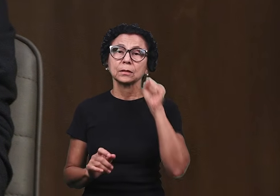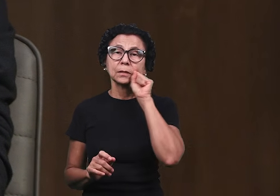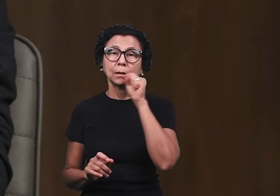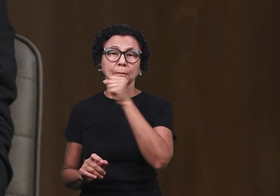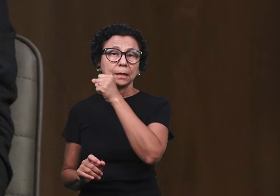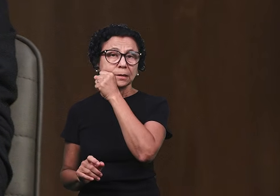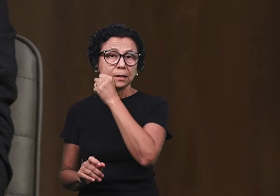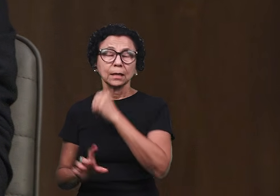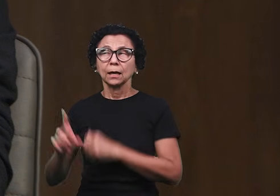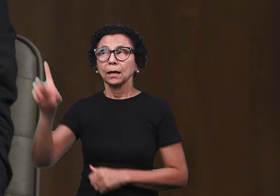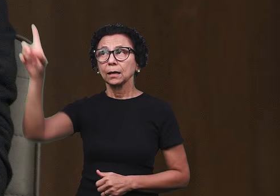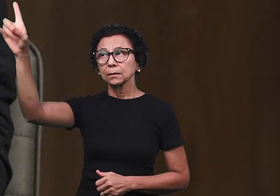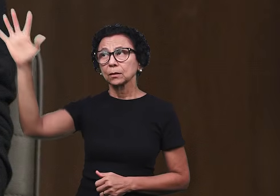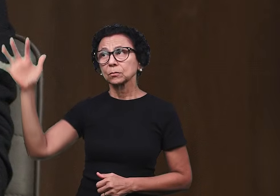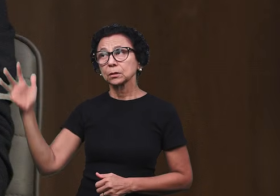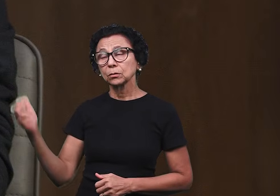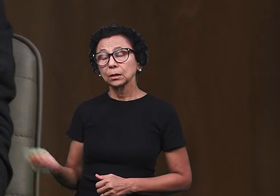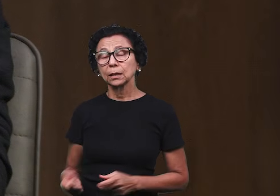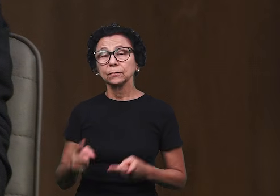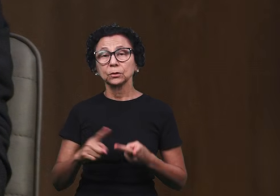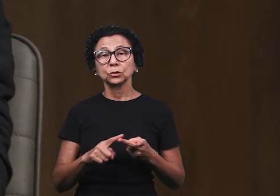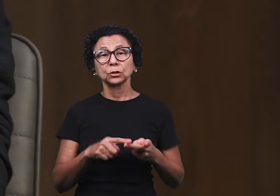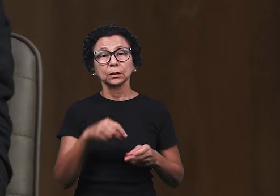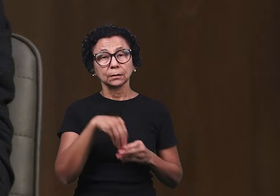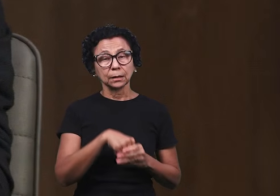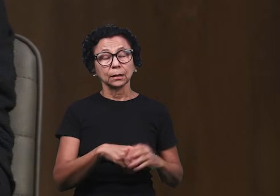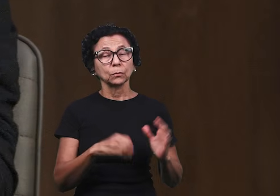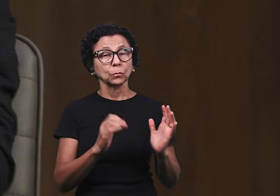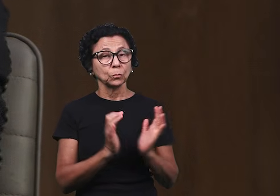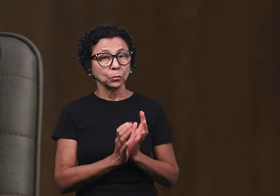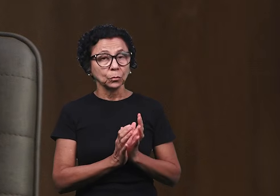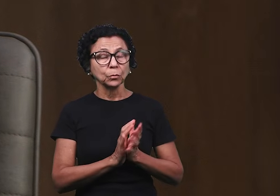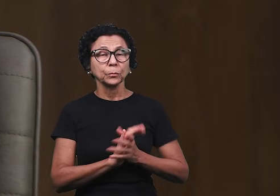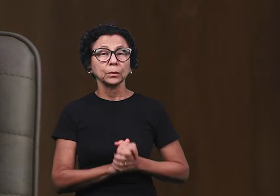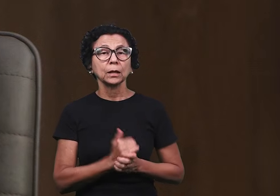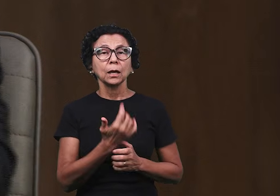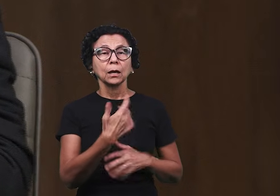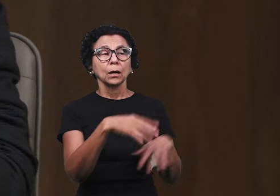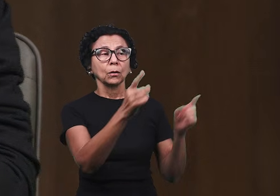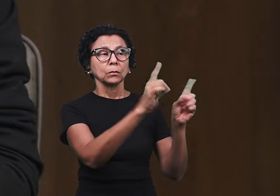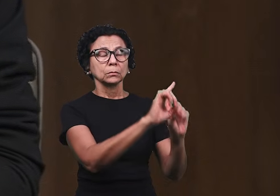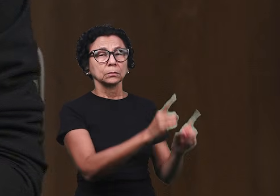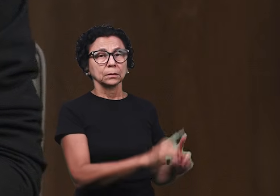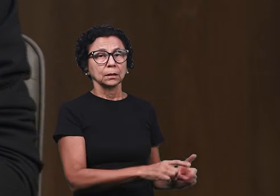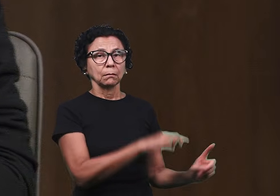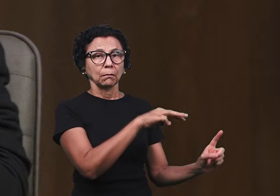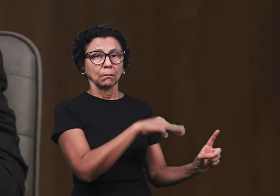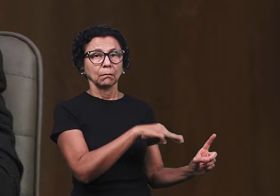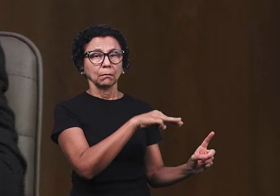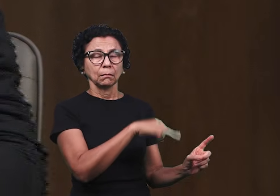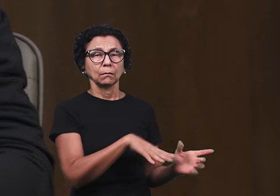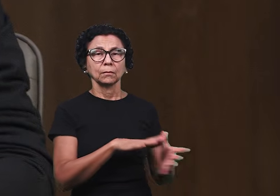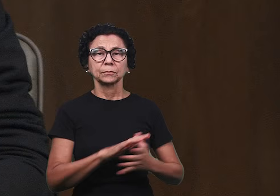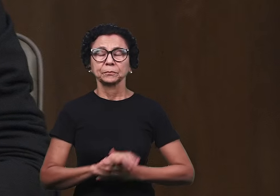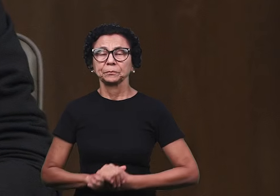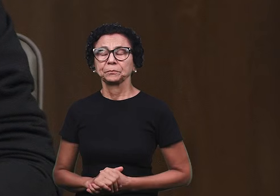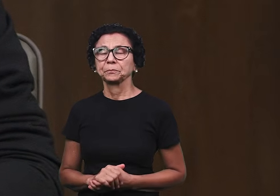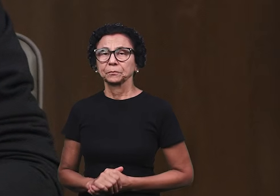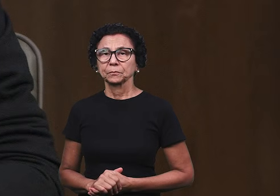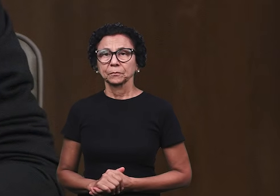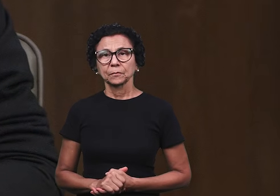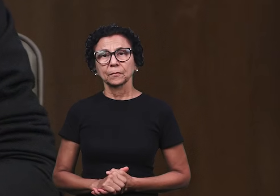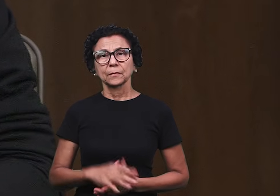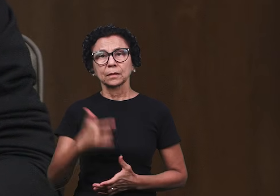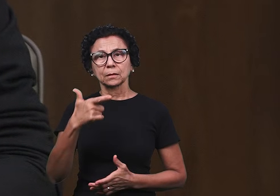que praticavam cultos a outros deuses. E nós vamos ver essa passagem bíblica em